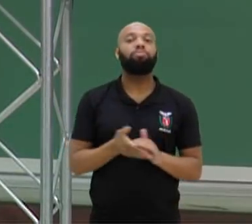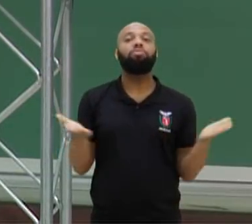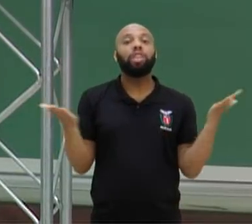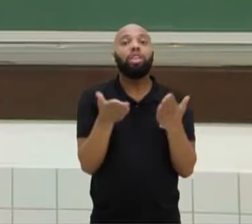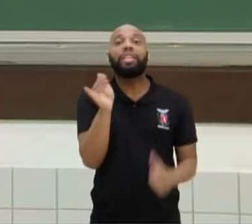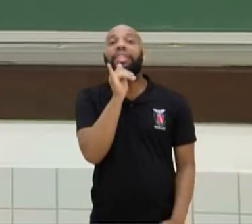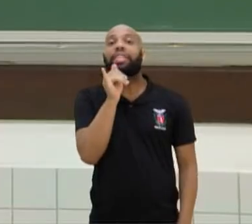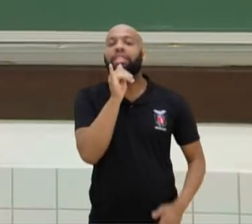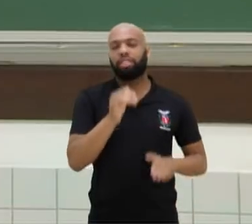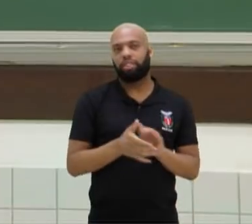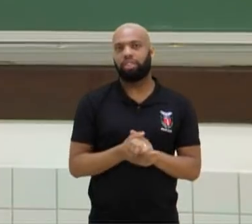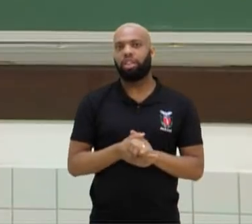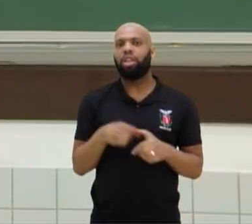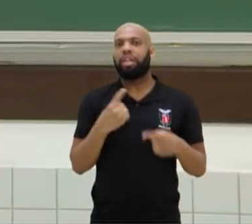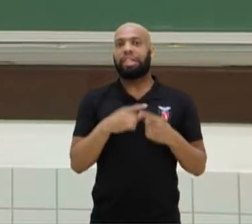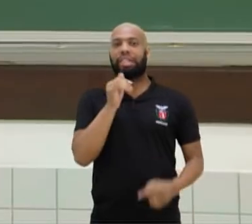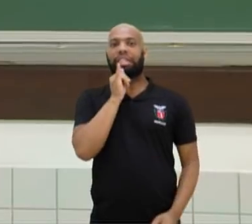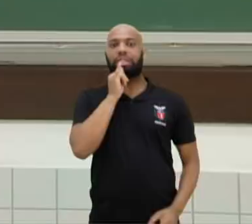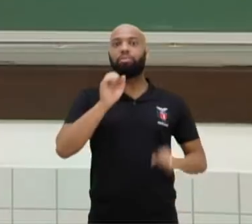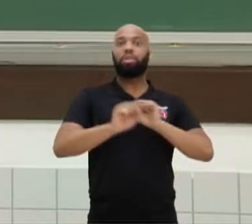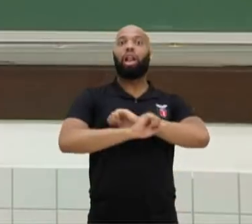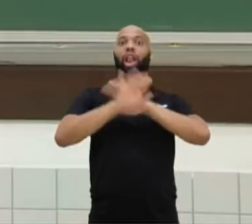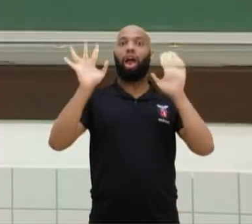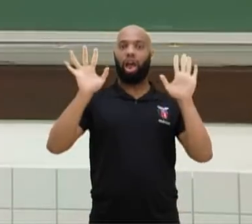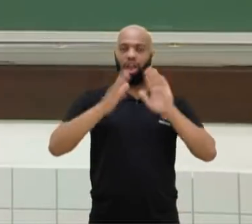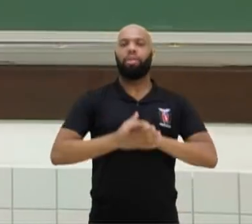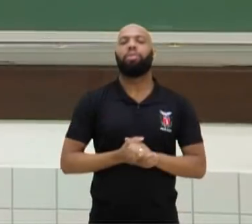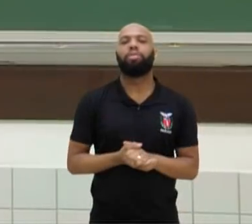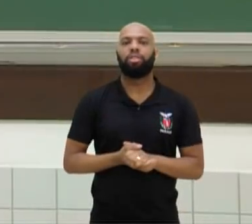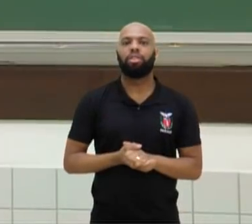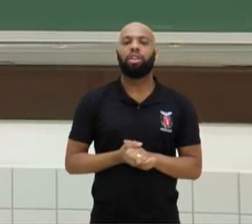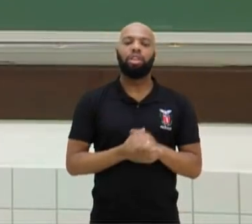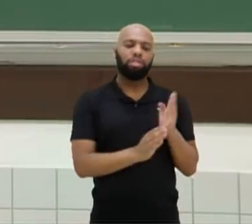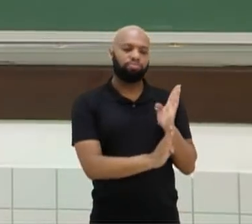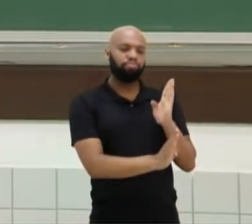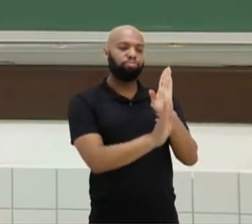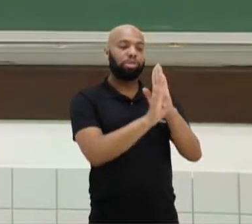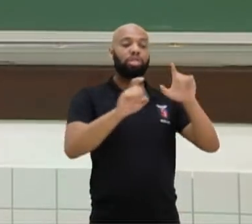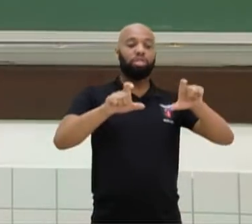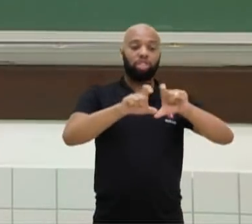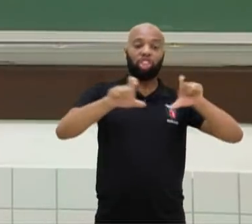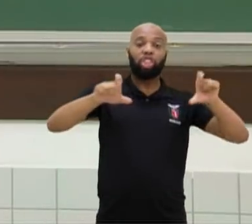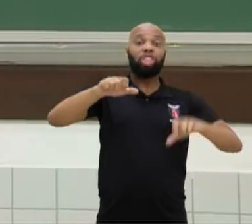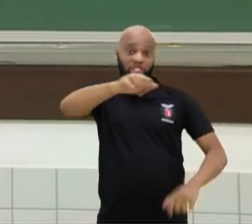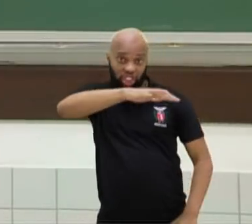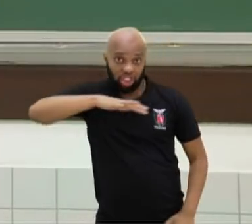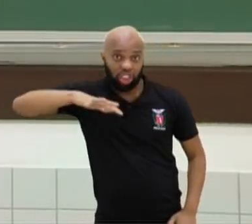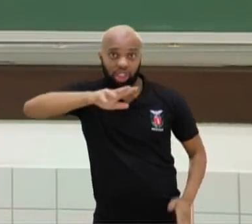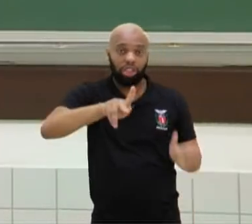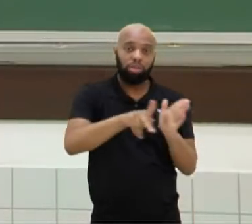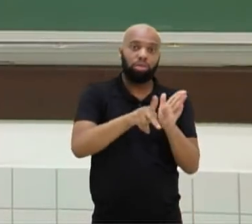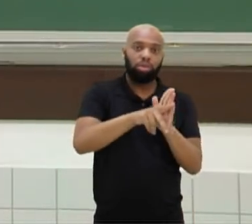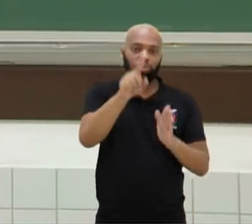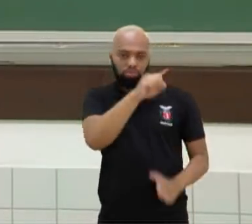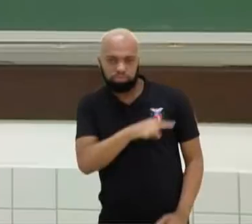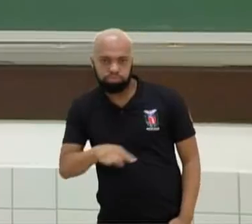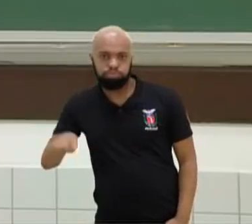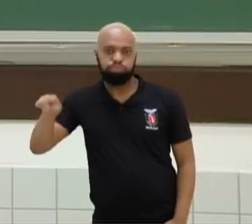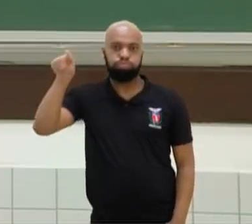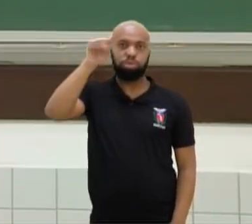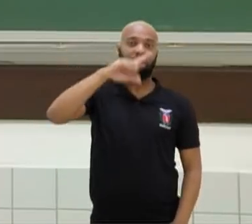Exemplo. Aqui talvez no exemplo fique mais claro. Encontre a equação geral da circunferência centrada